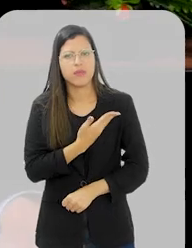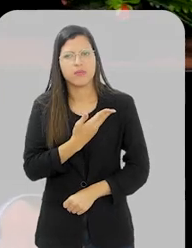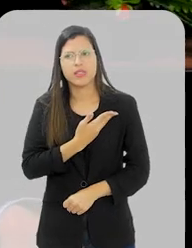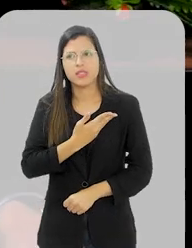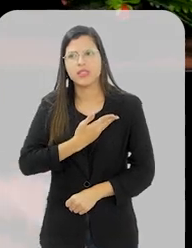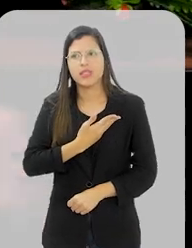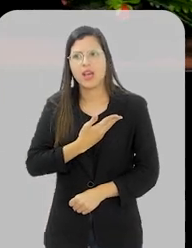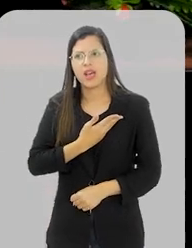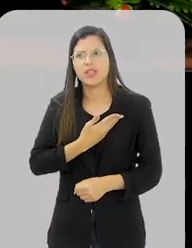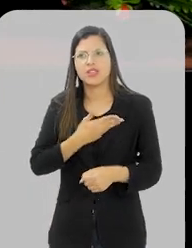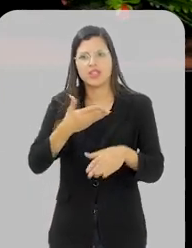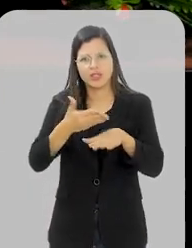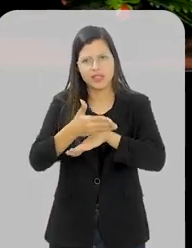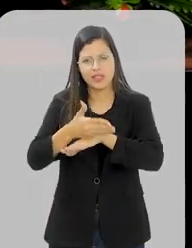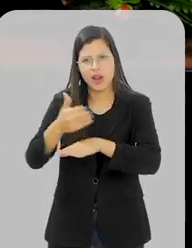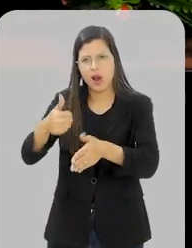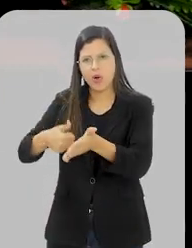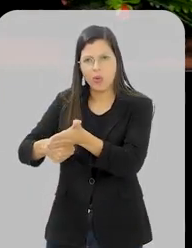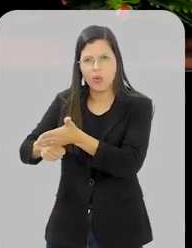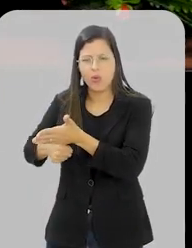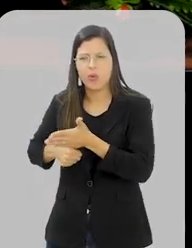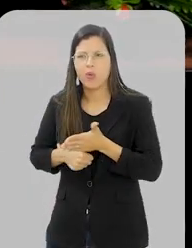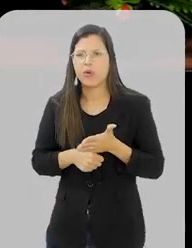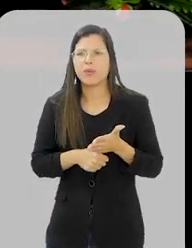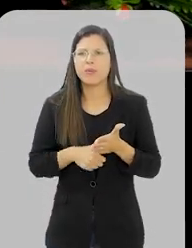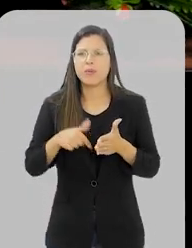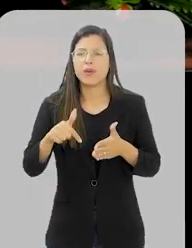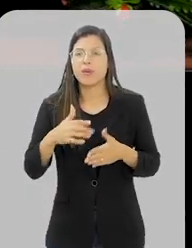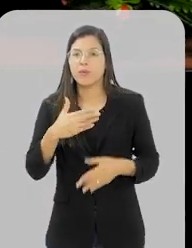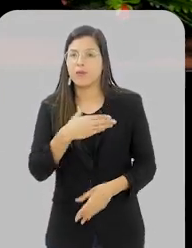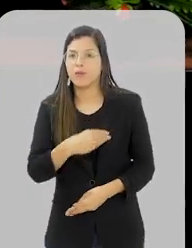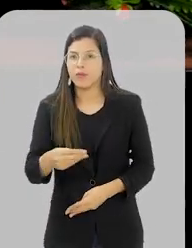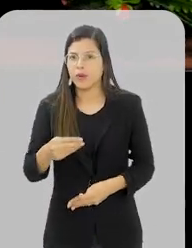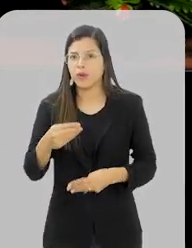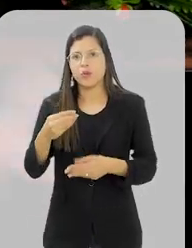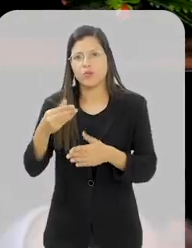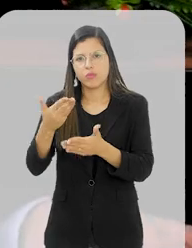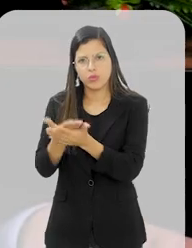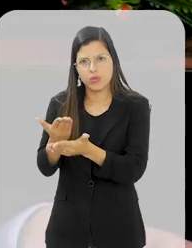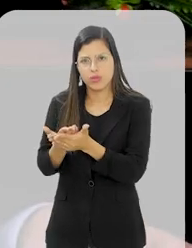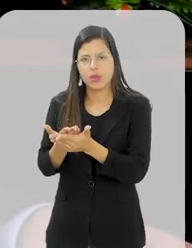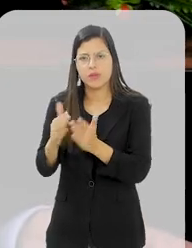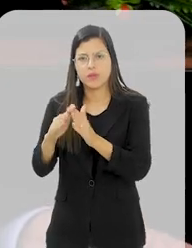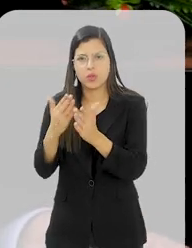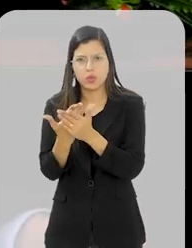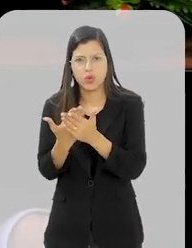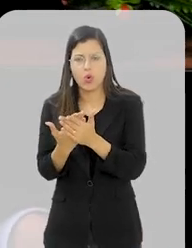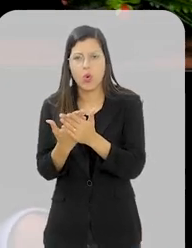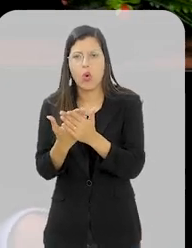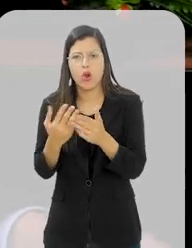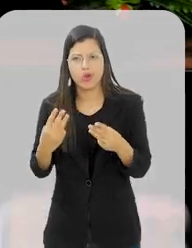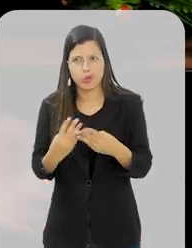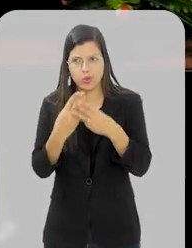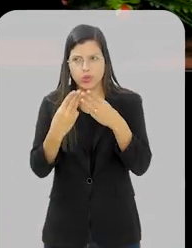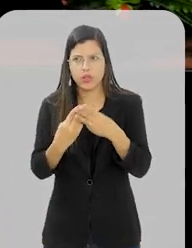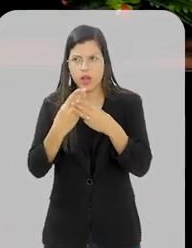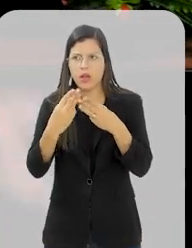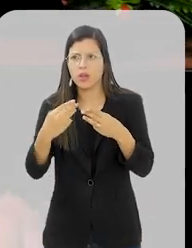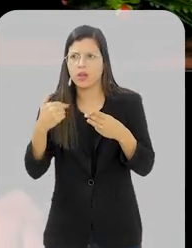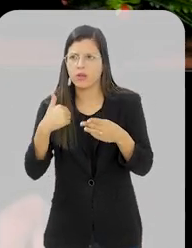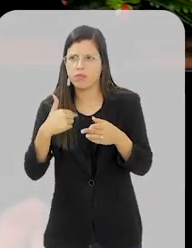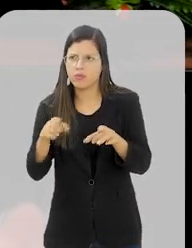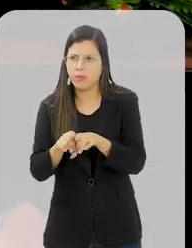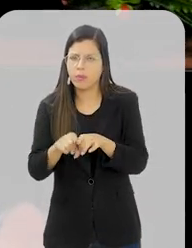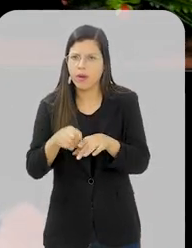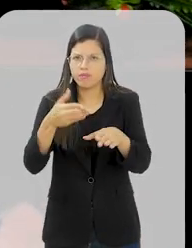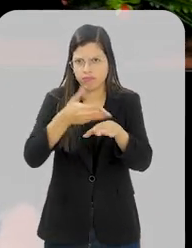tinha frequentava clubes e filho meus filhos estudavam escola judaica representava clubes judaicos Independente